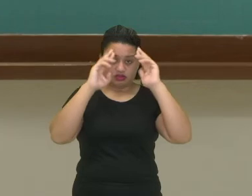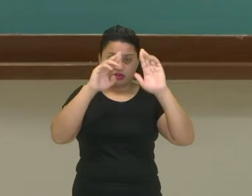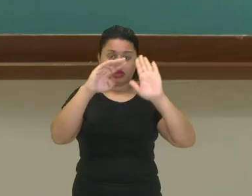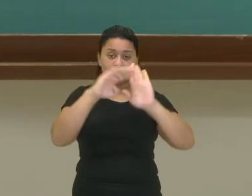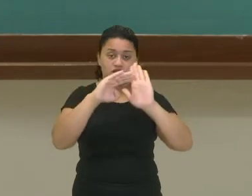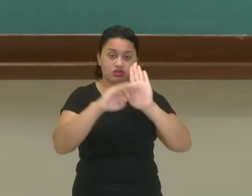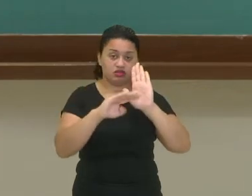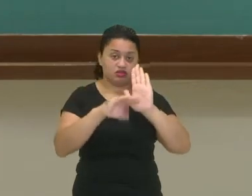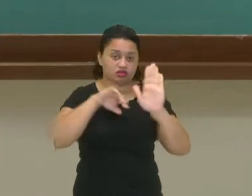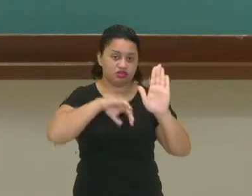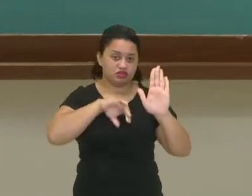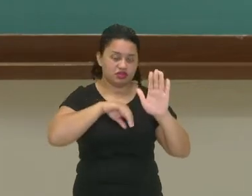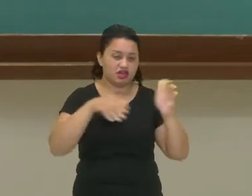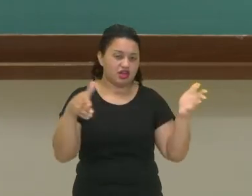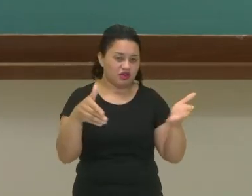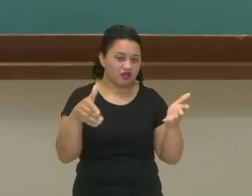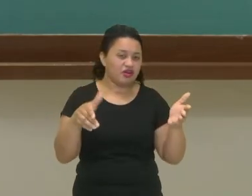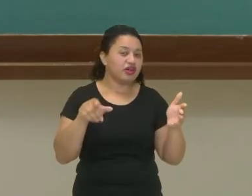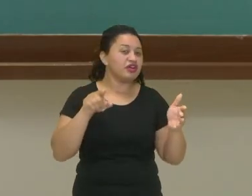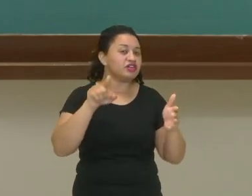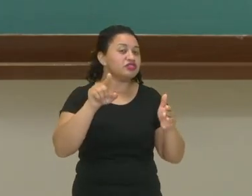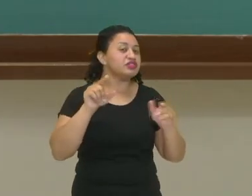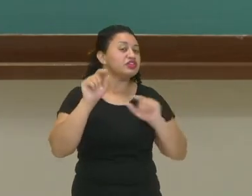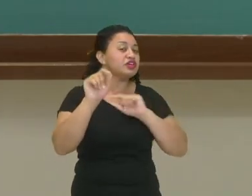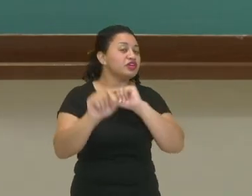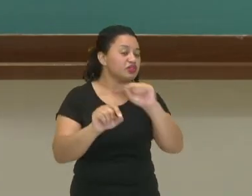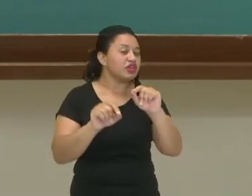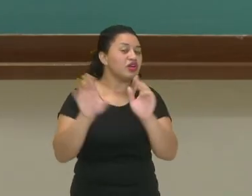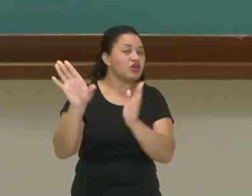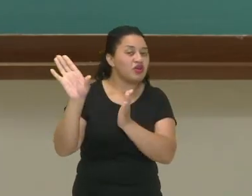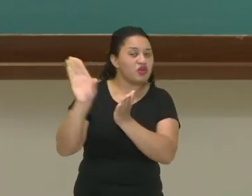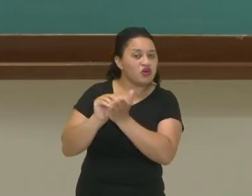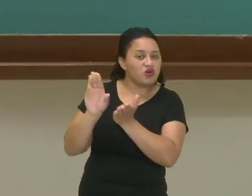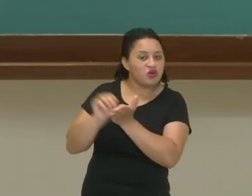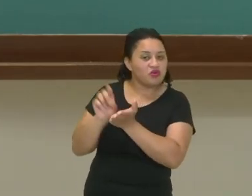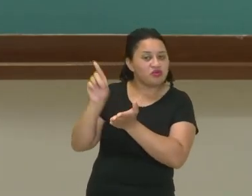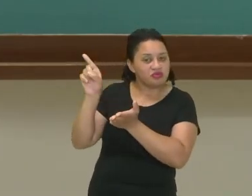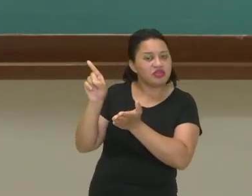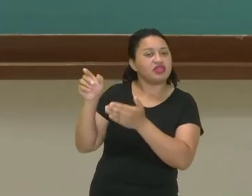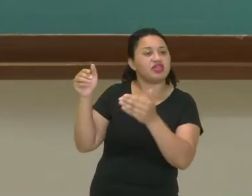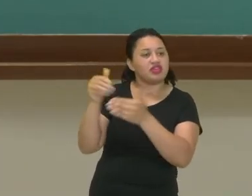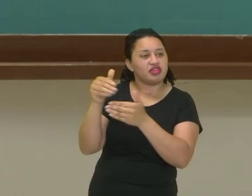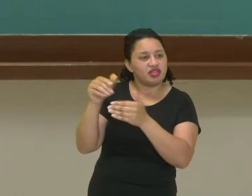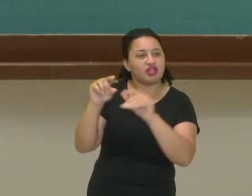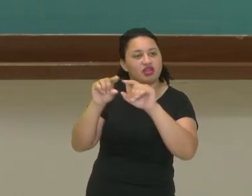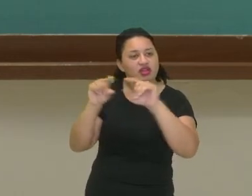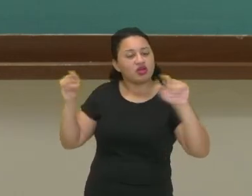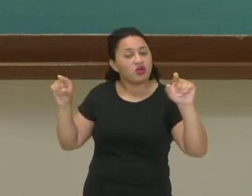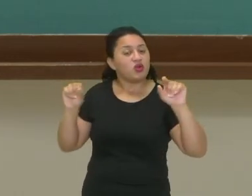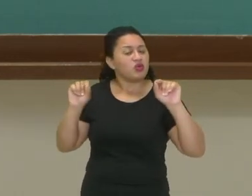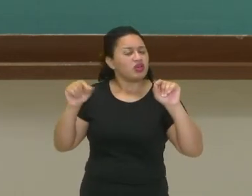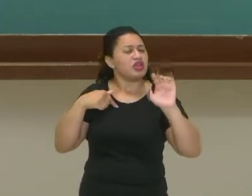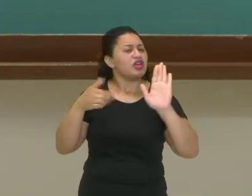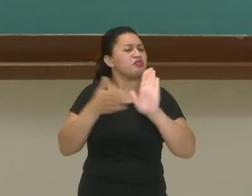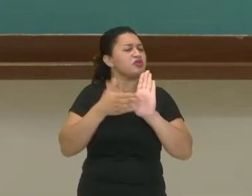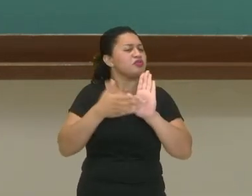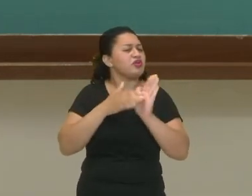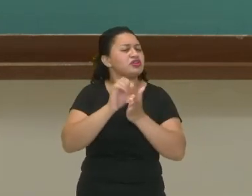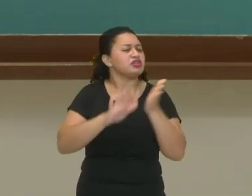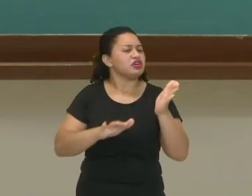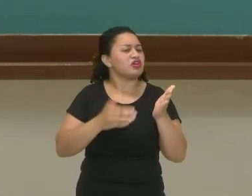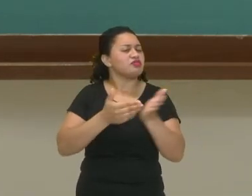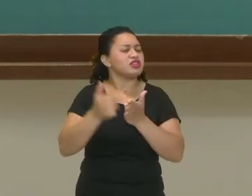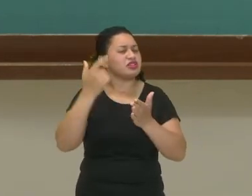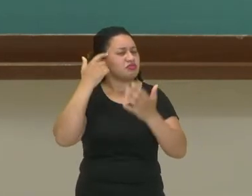portuguesa. Eu quero que nesse momento você copie o nosso slide, copie aqui e comece a pensar. Se concorda